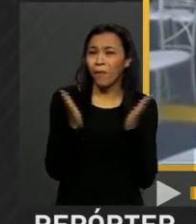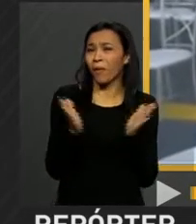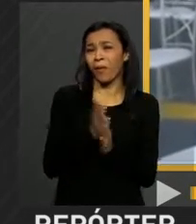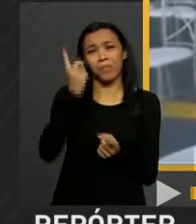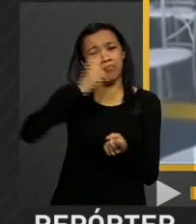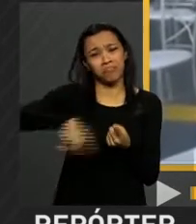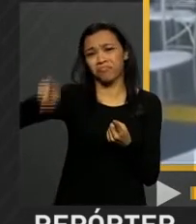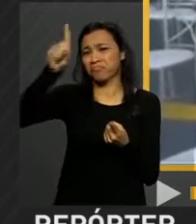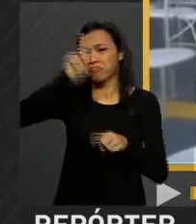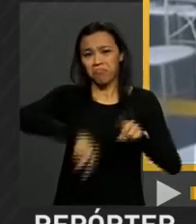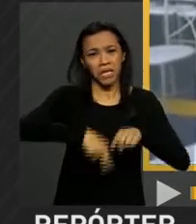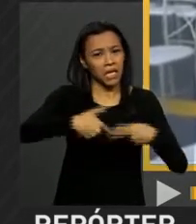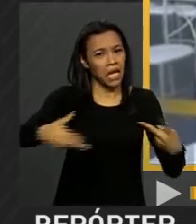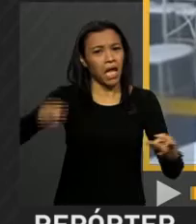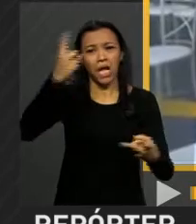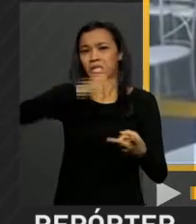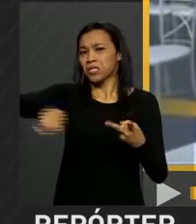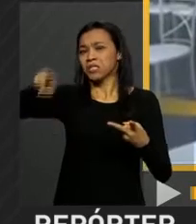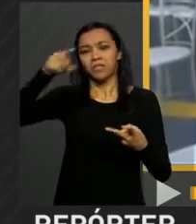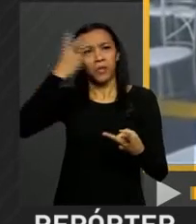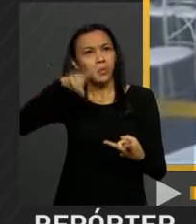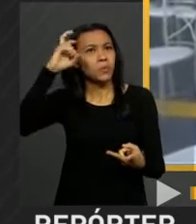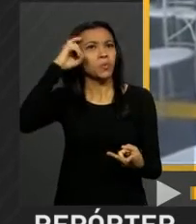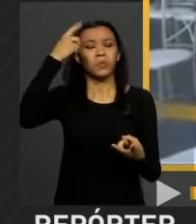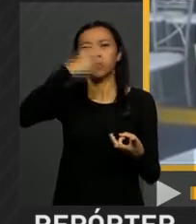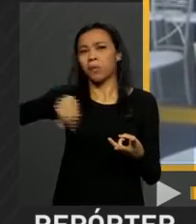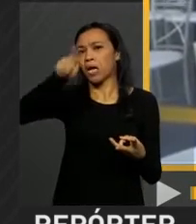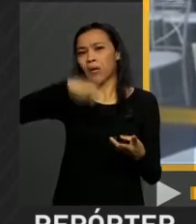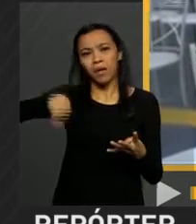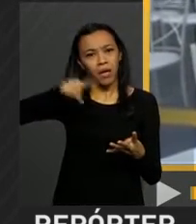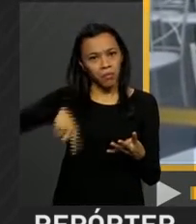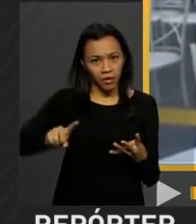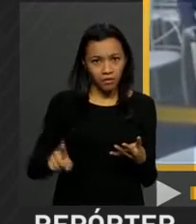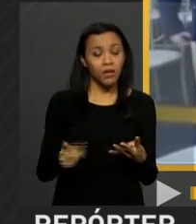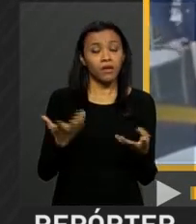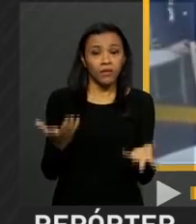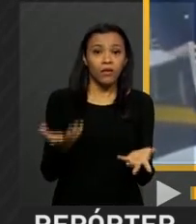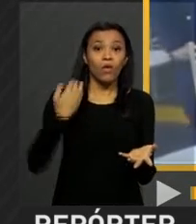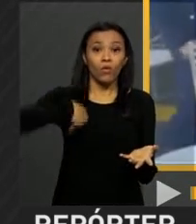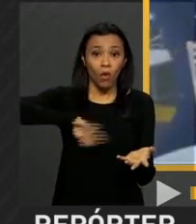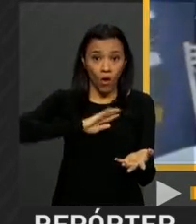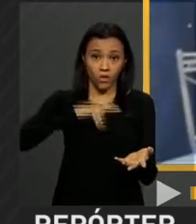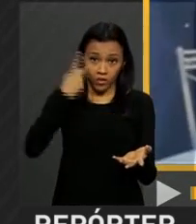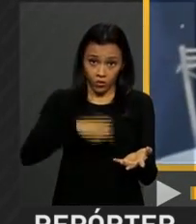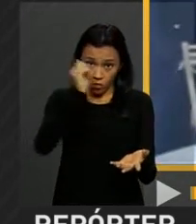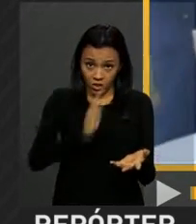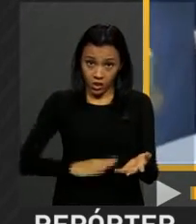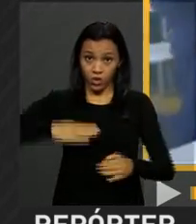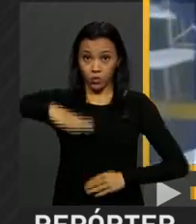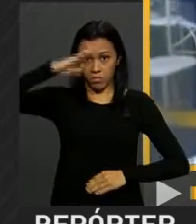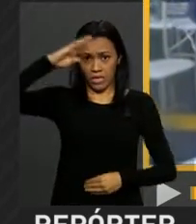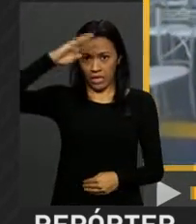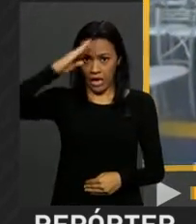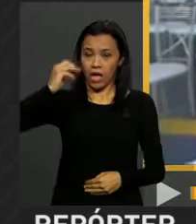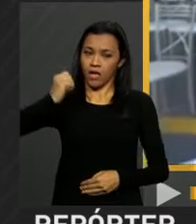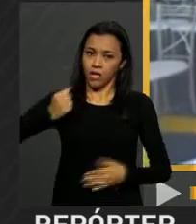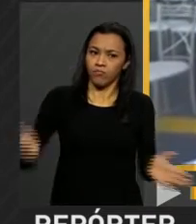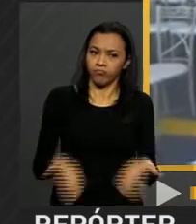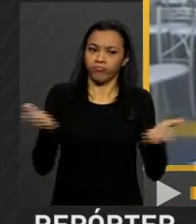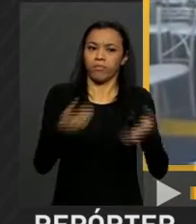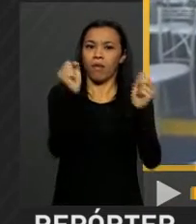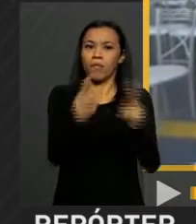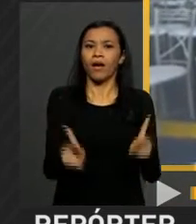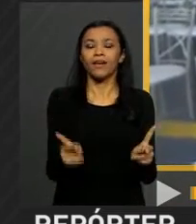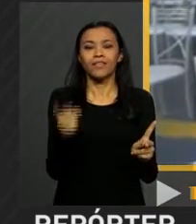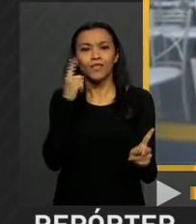tanto materiais como culturalmente. E o Brasil, nós, mantenedores da paz, na ocasião,